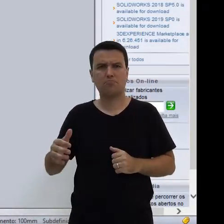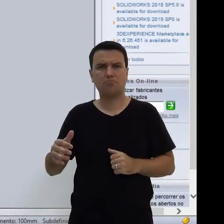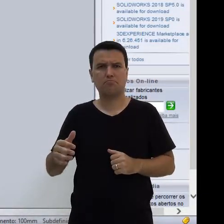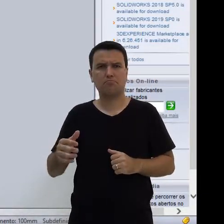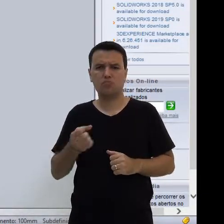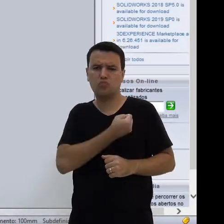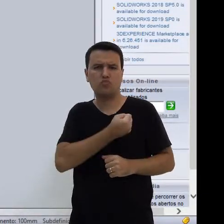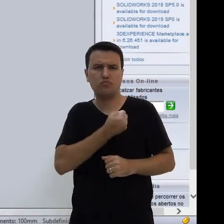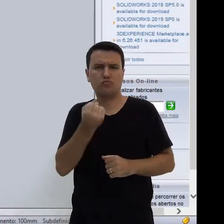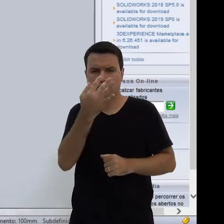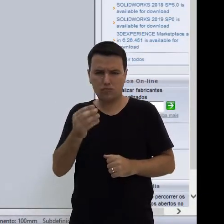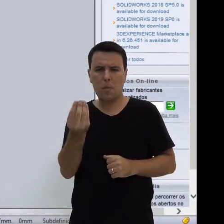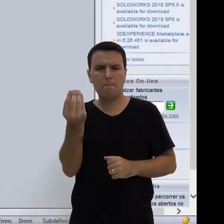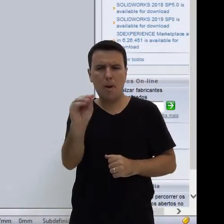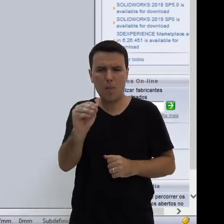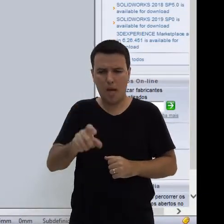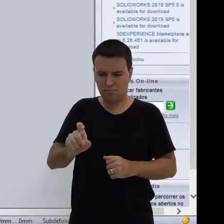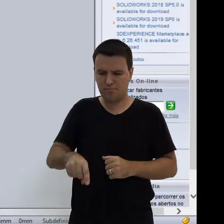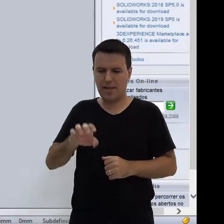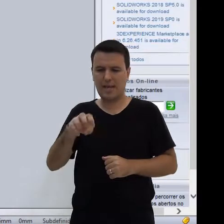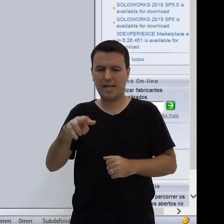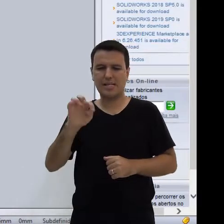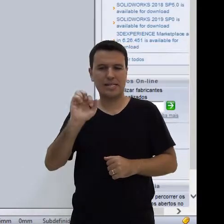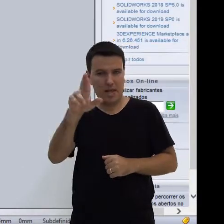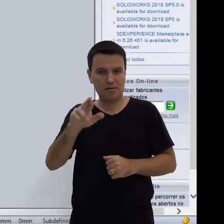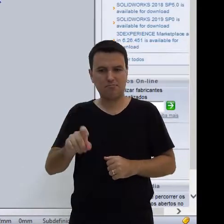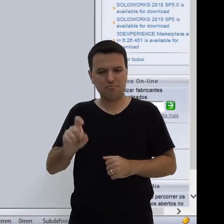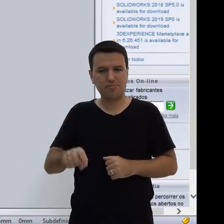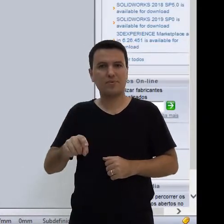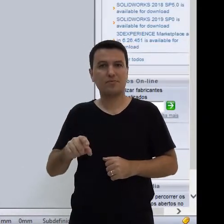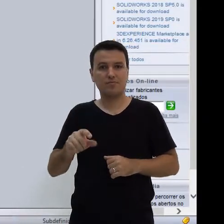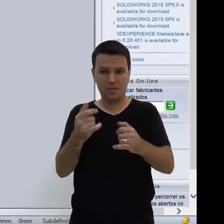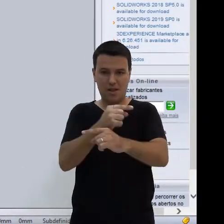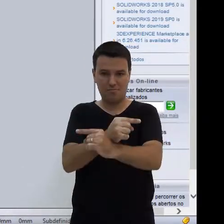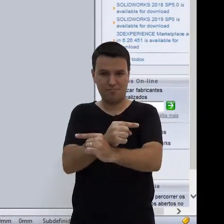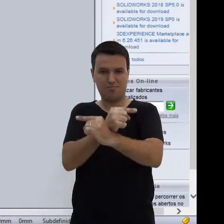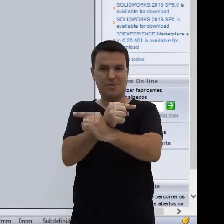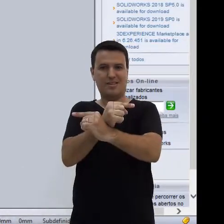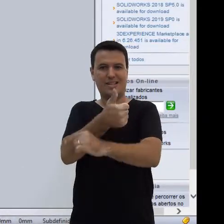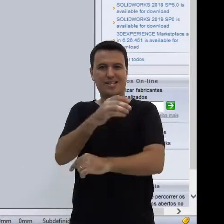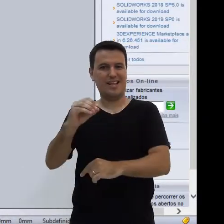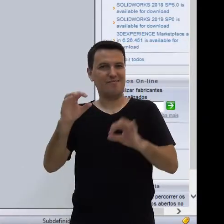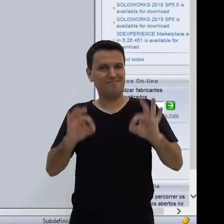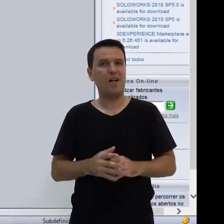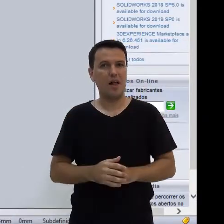cima e pressionar o Enter. Ele já assume essa medida. Eu vou fazer a mesma coisa para essa linha